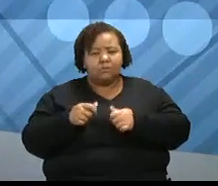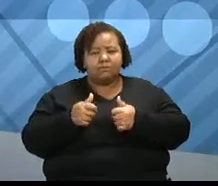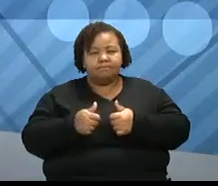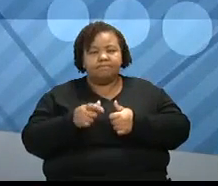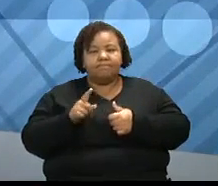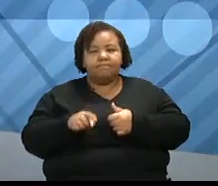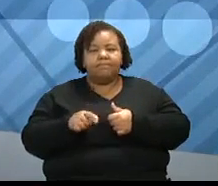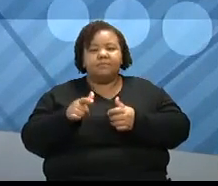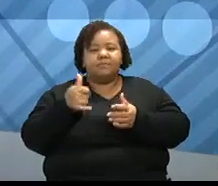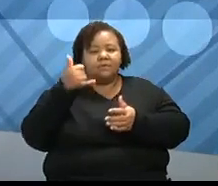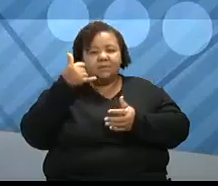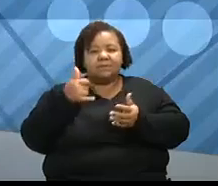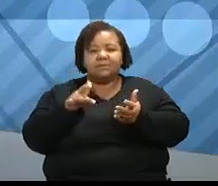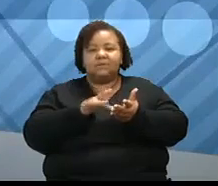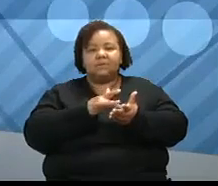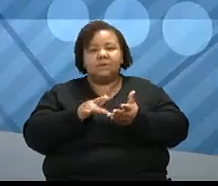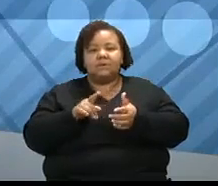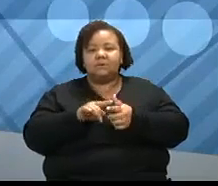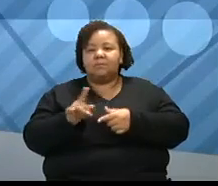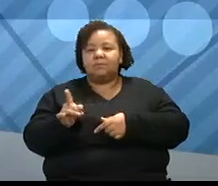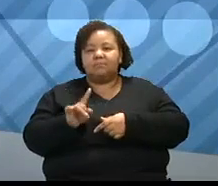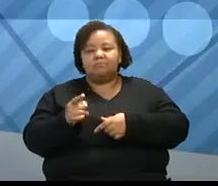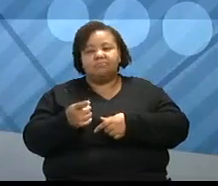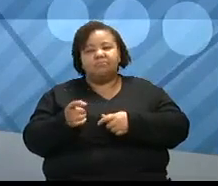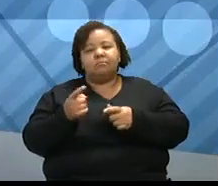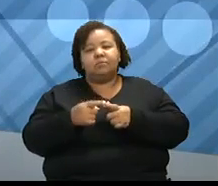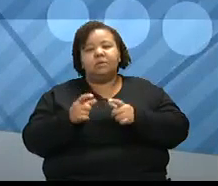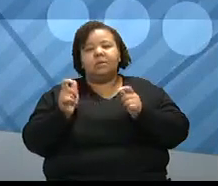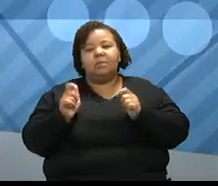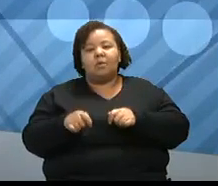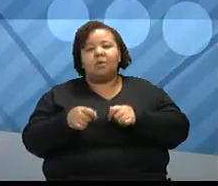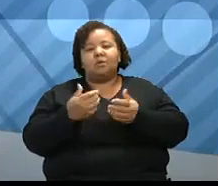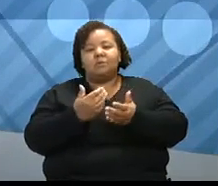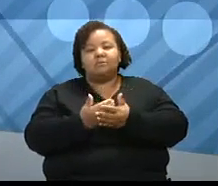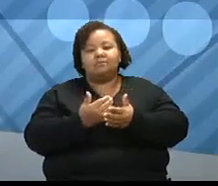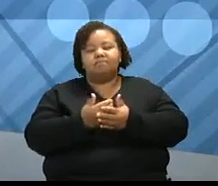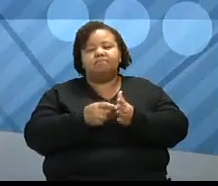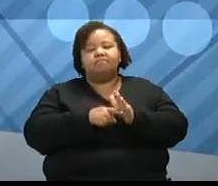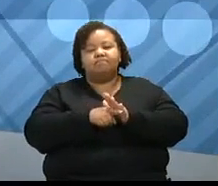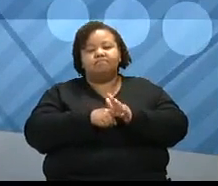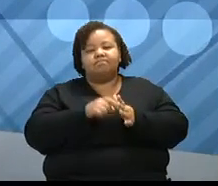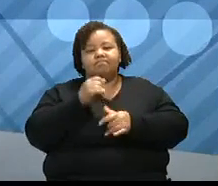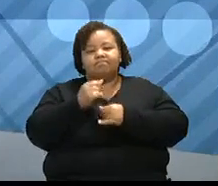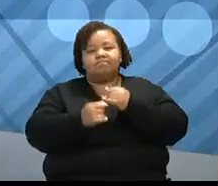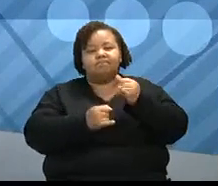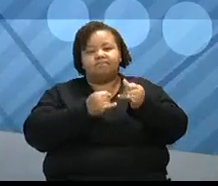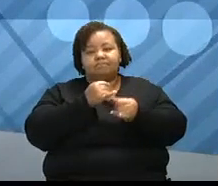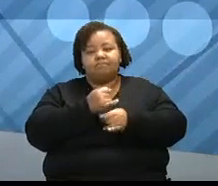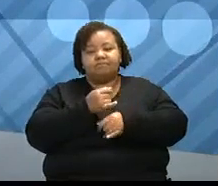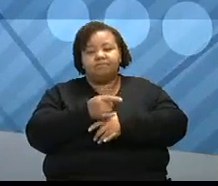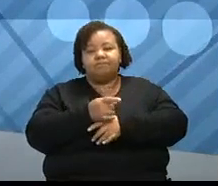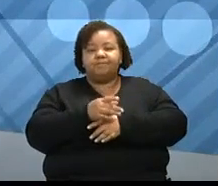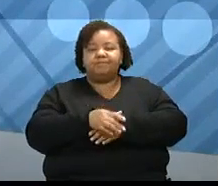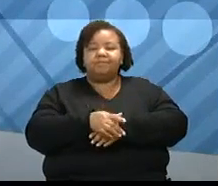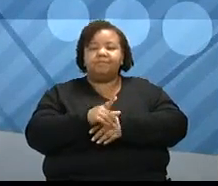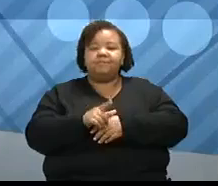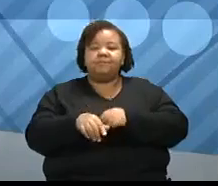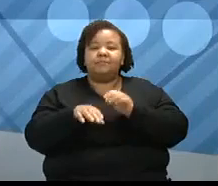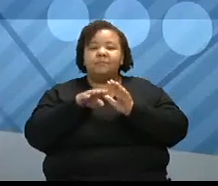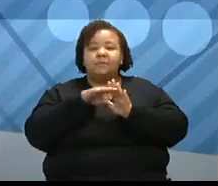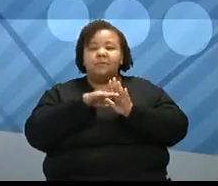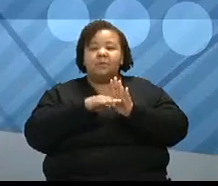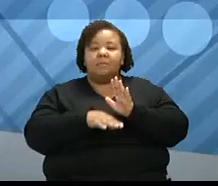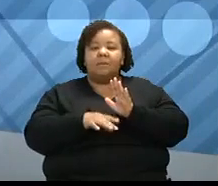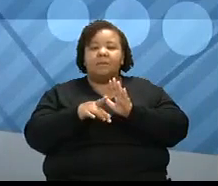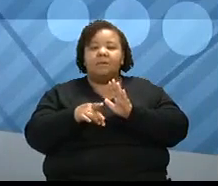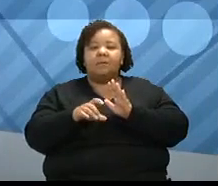Também celulares não serão permitidos, porque devido a essa possibilidade de acesso a esse tipo de material. Tabelas de